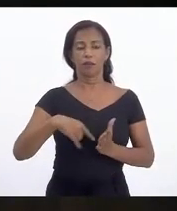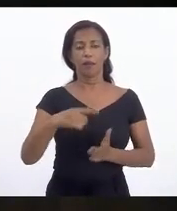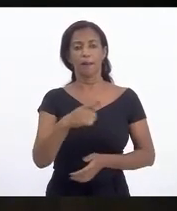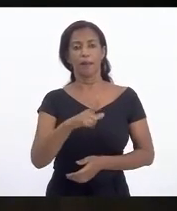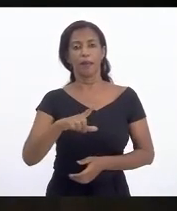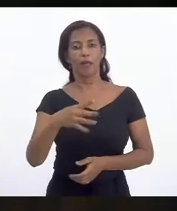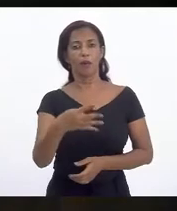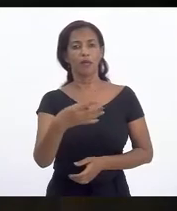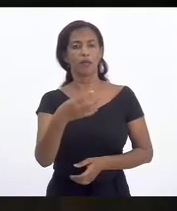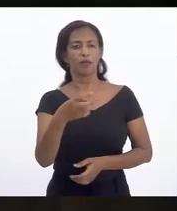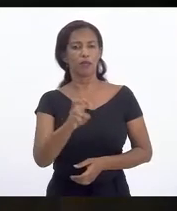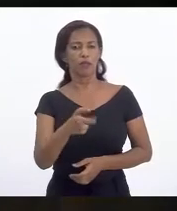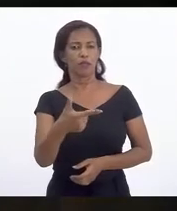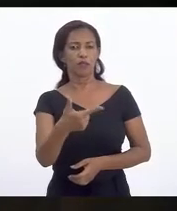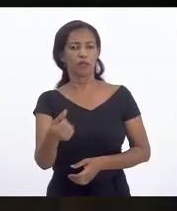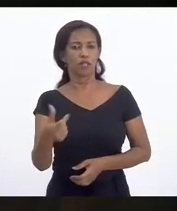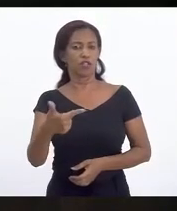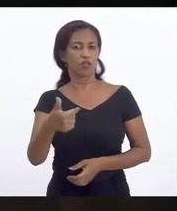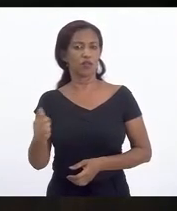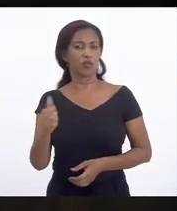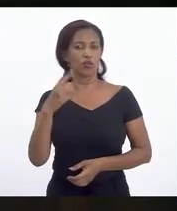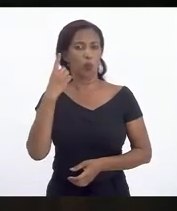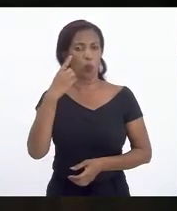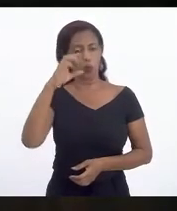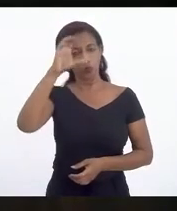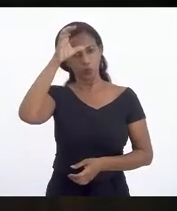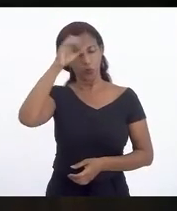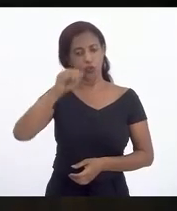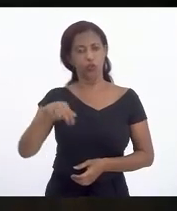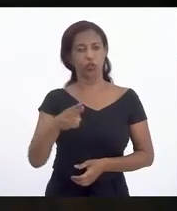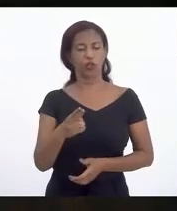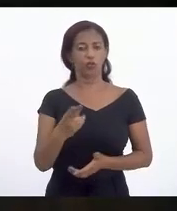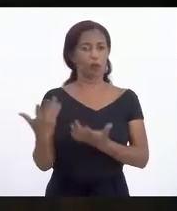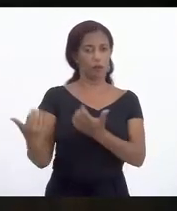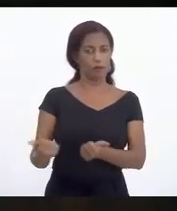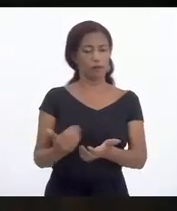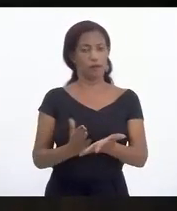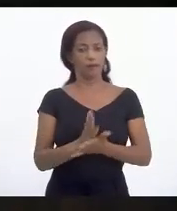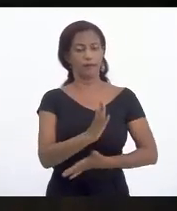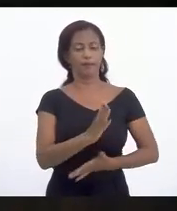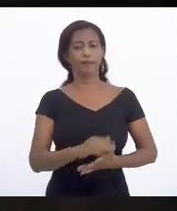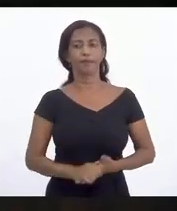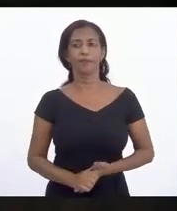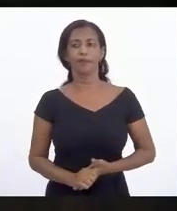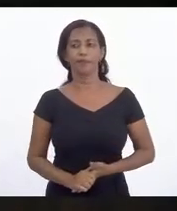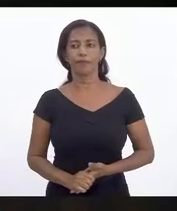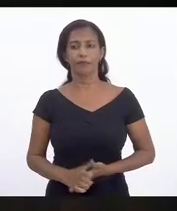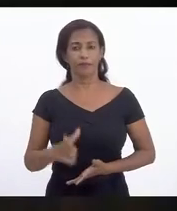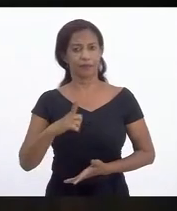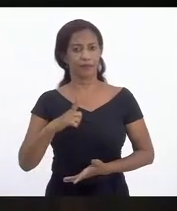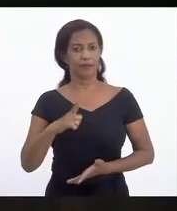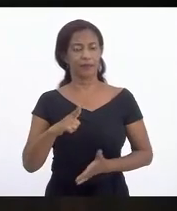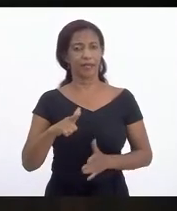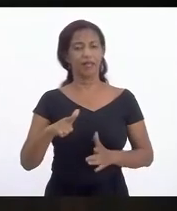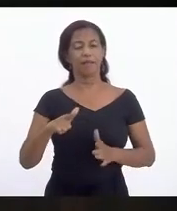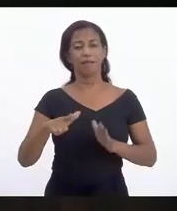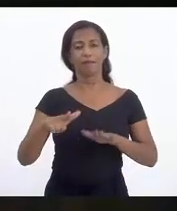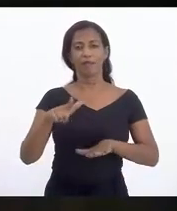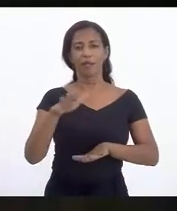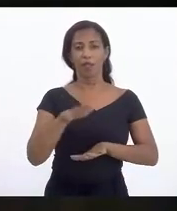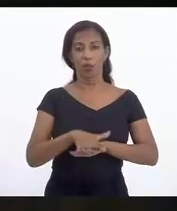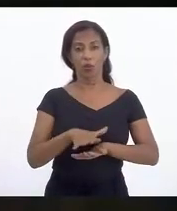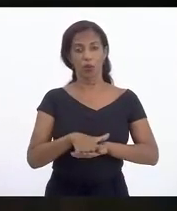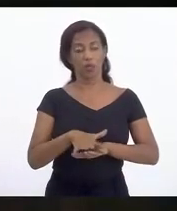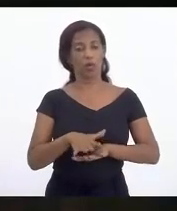lei 4526/2021, de autoria da deputada Tia Ju. Os senhores que aprovam permaneçam como estão, aprovado. Há sobre a mesa inclusão na ordem